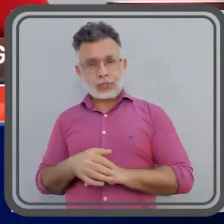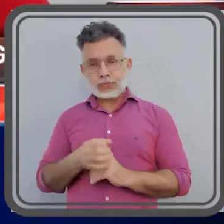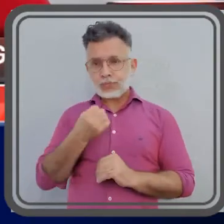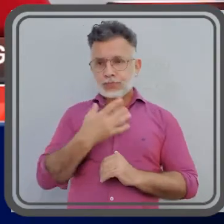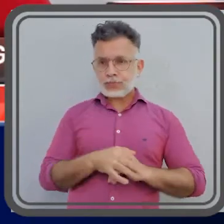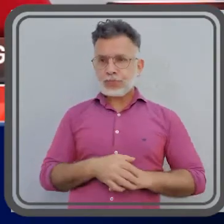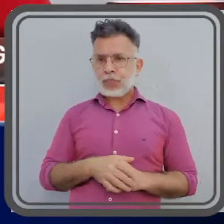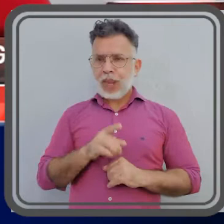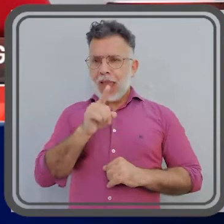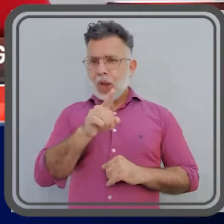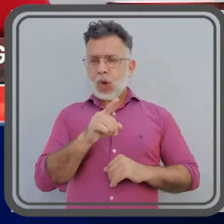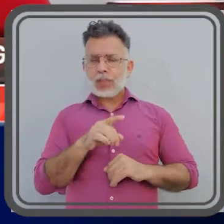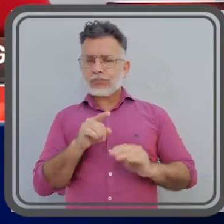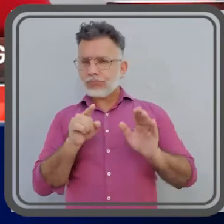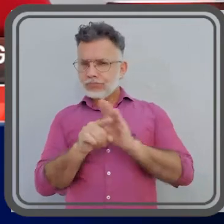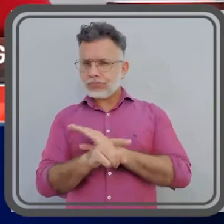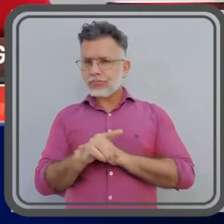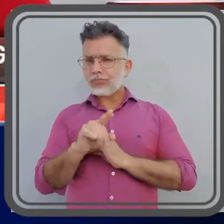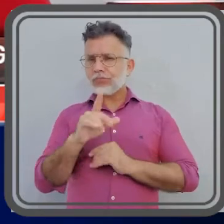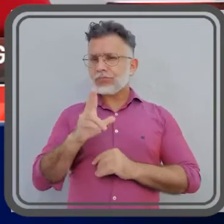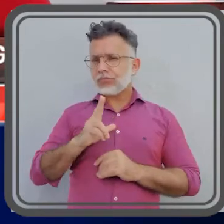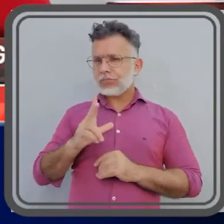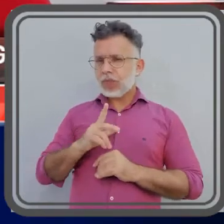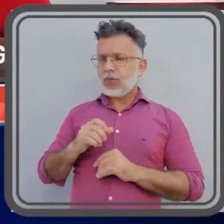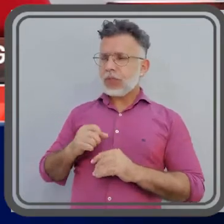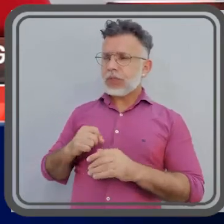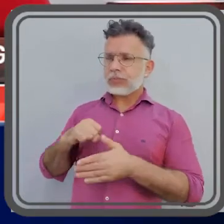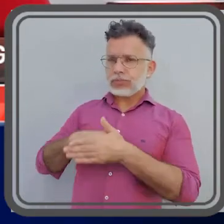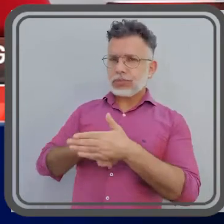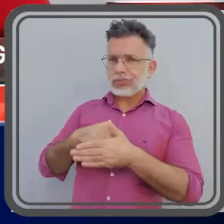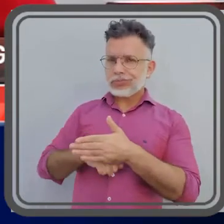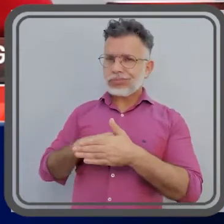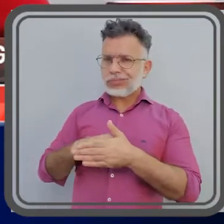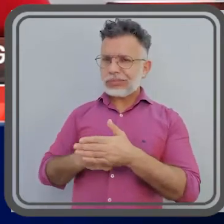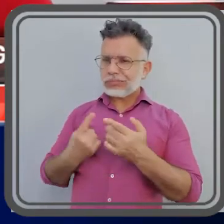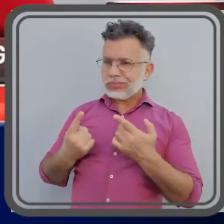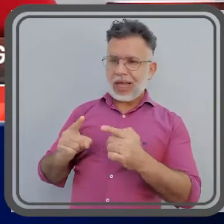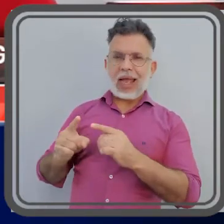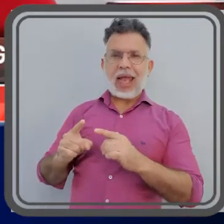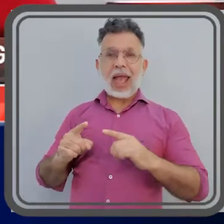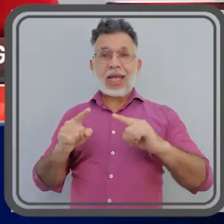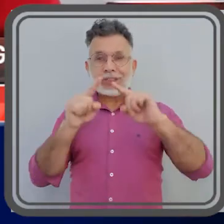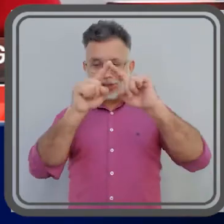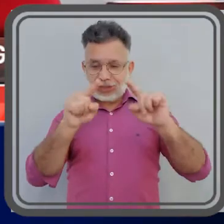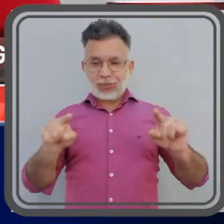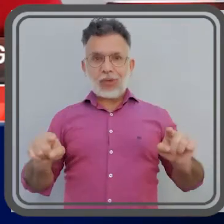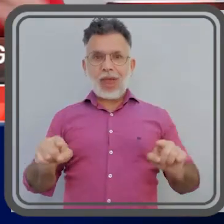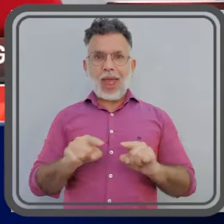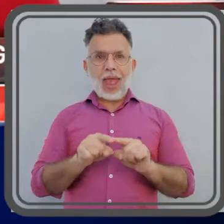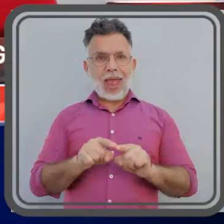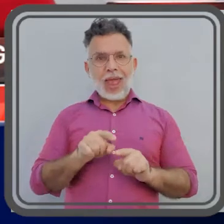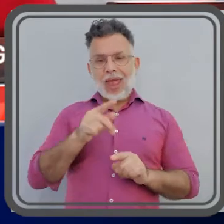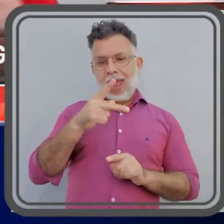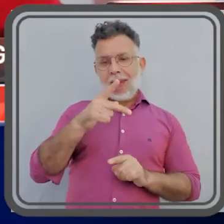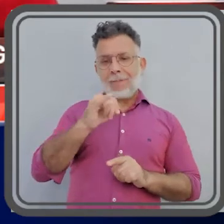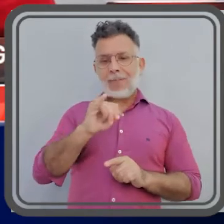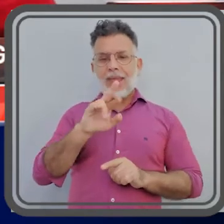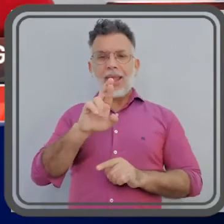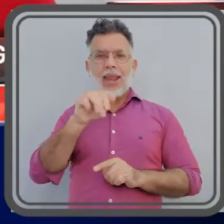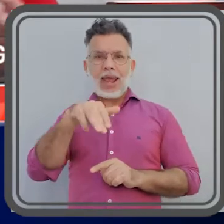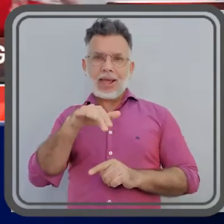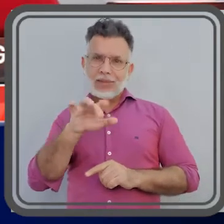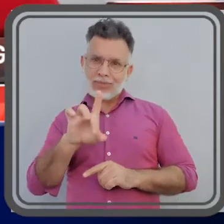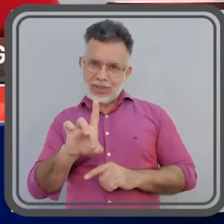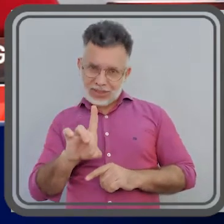você também, particularmente ali, combate bastante as pirâmides financeiras, né? A Muito. gente vive num mundo hoje de fraude